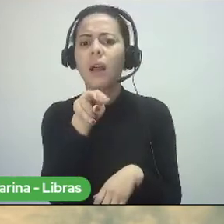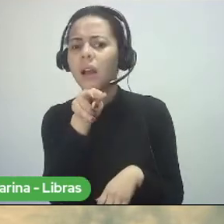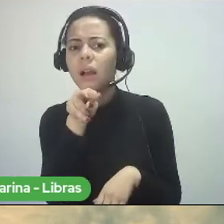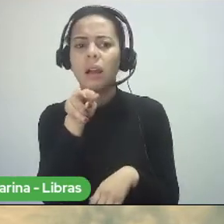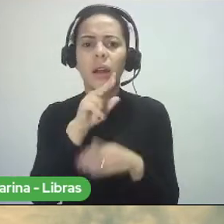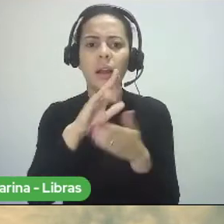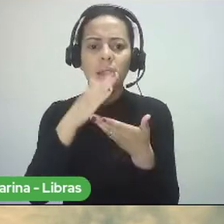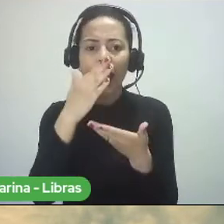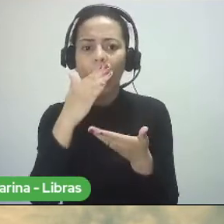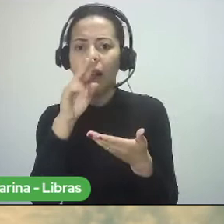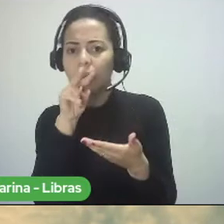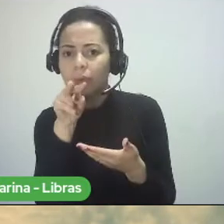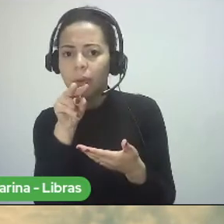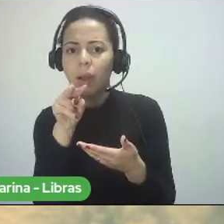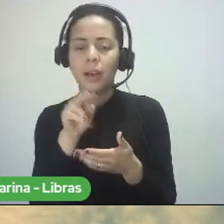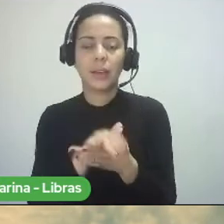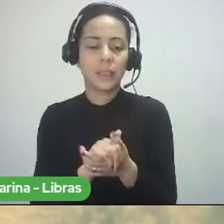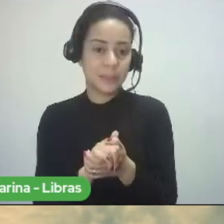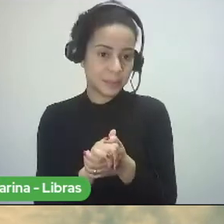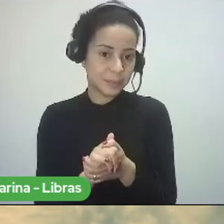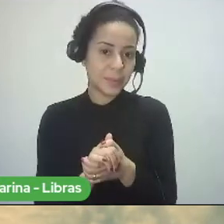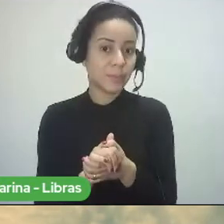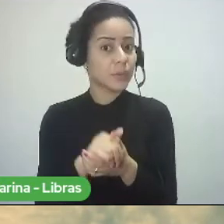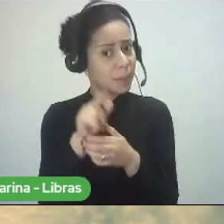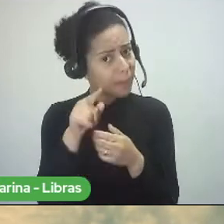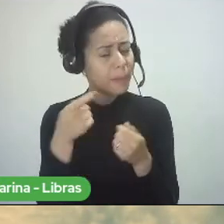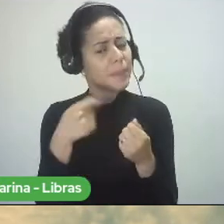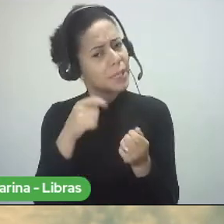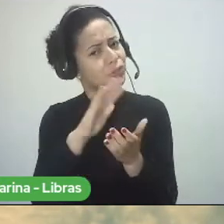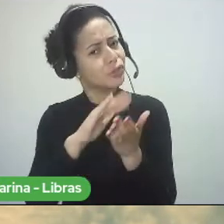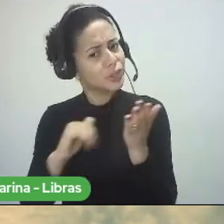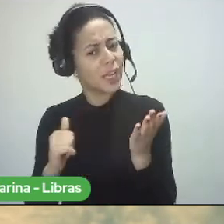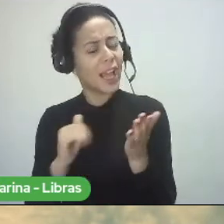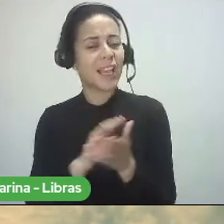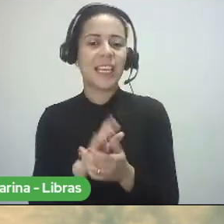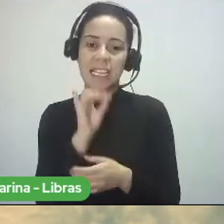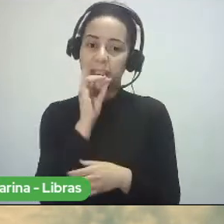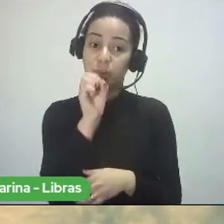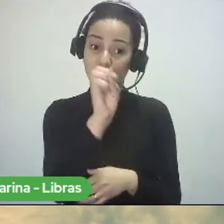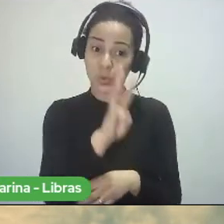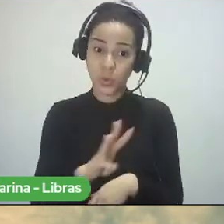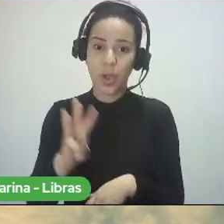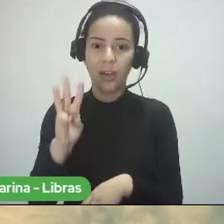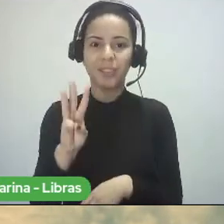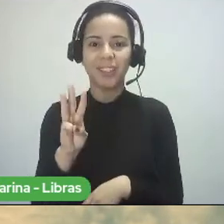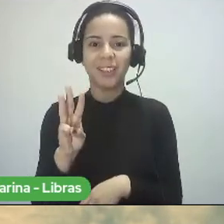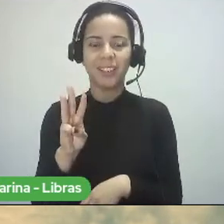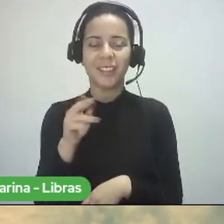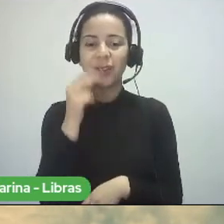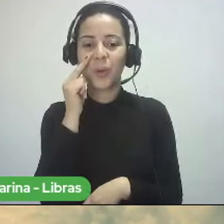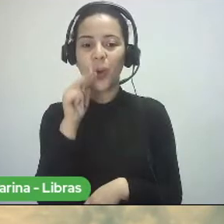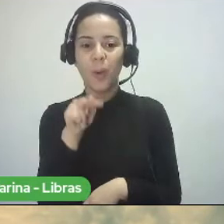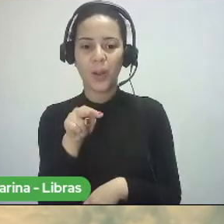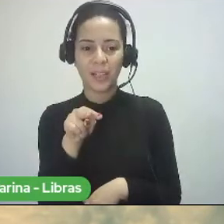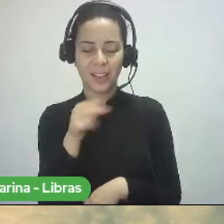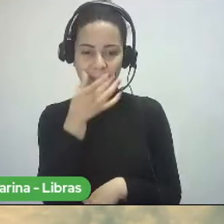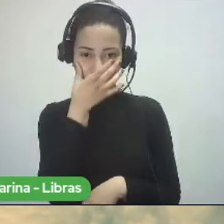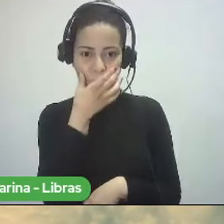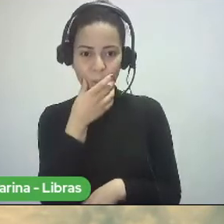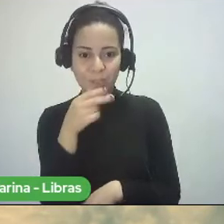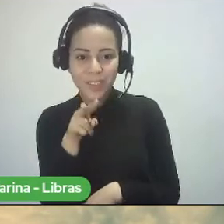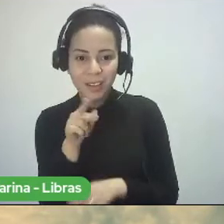aqui nesse software aqui da palestra, a gente fica se olhando assim